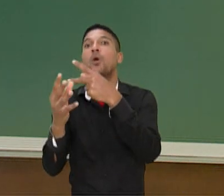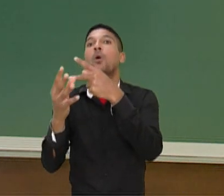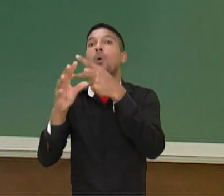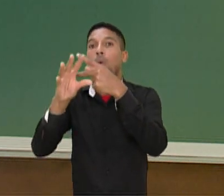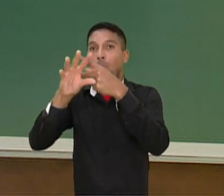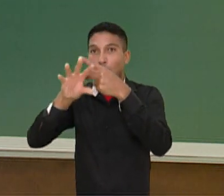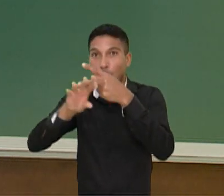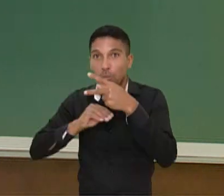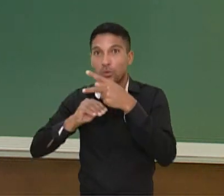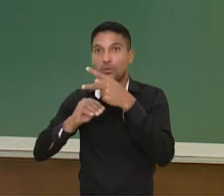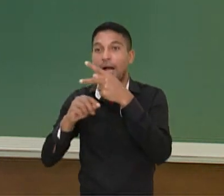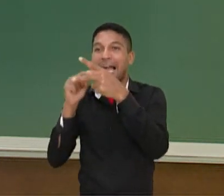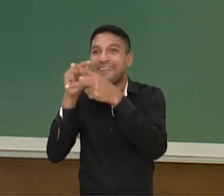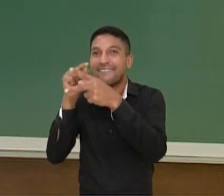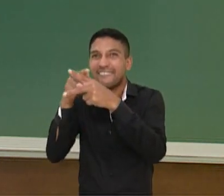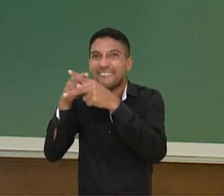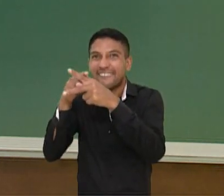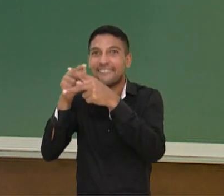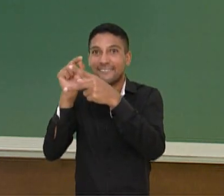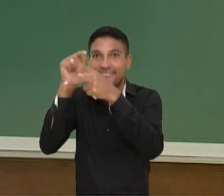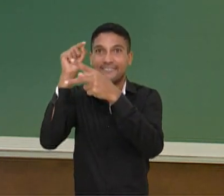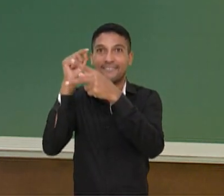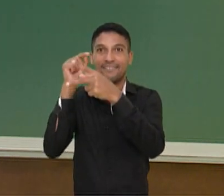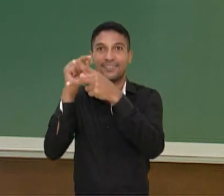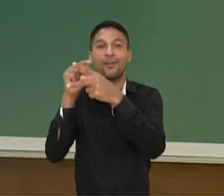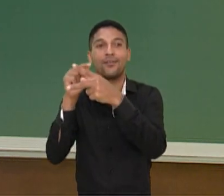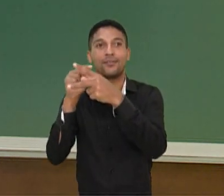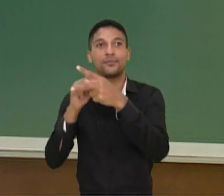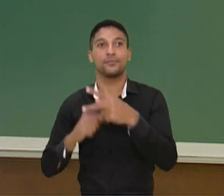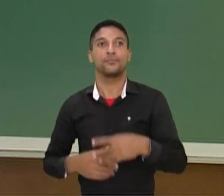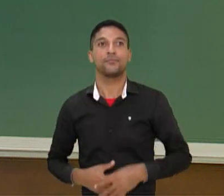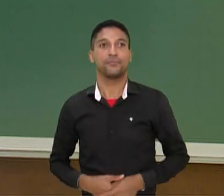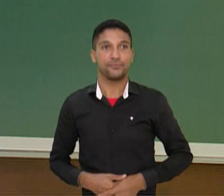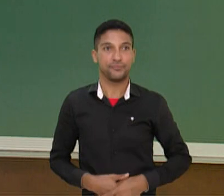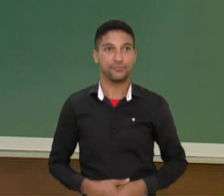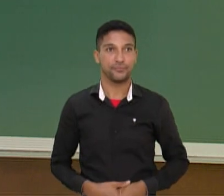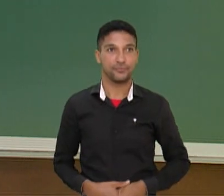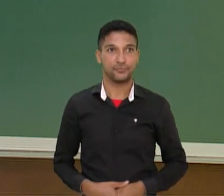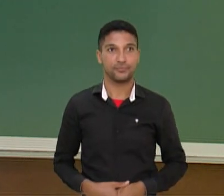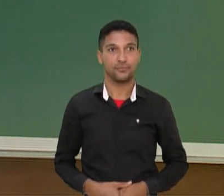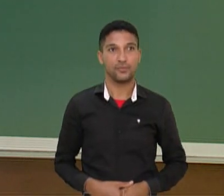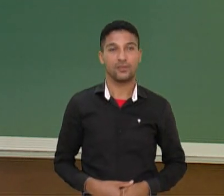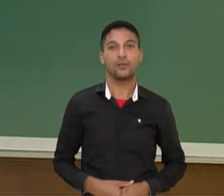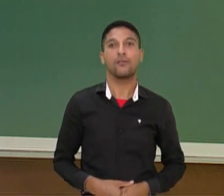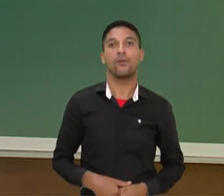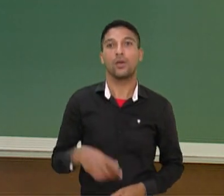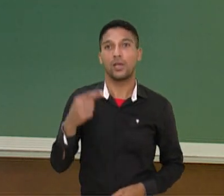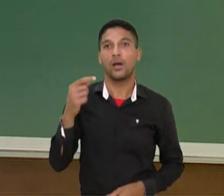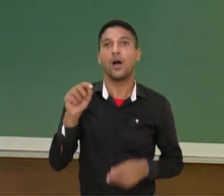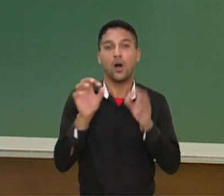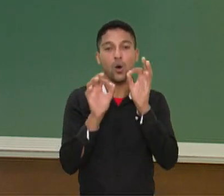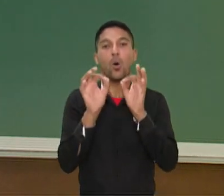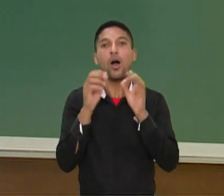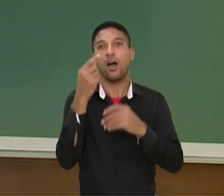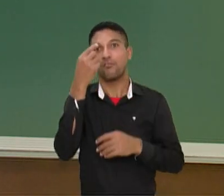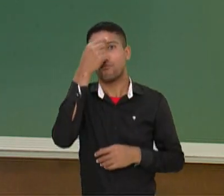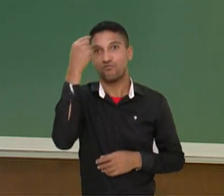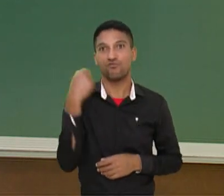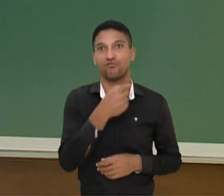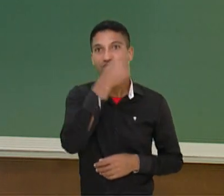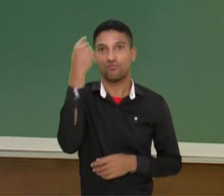mais 20, beleza, tá lá em cima. Eu fui pegando em ordem, que ordem? Na ordem do relógio ali, ó, tá